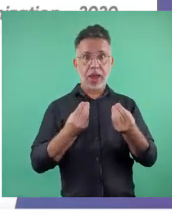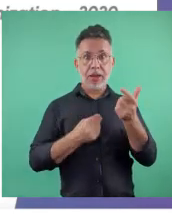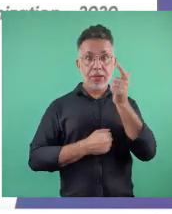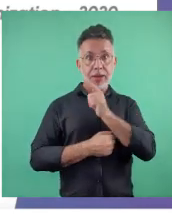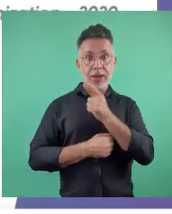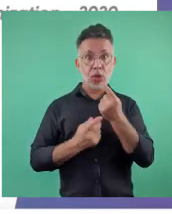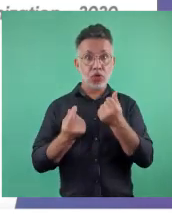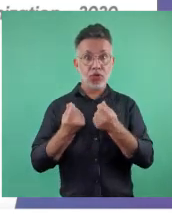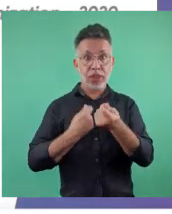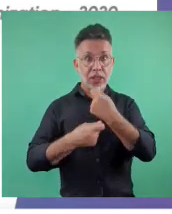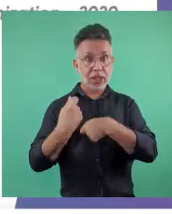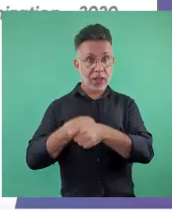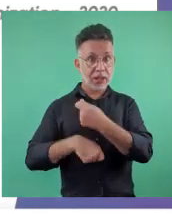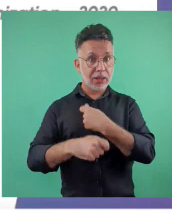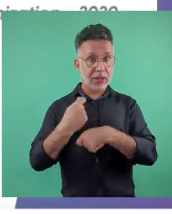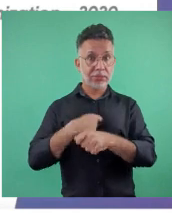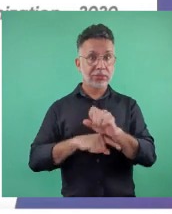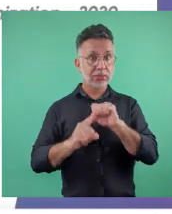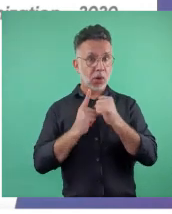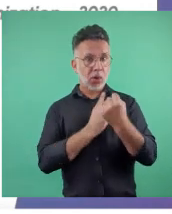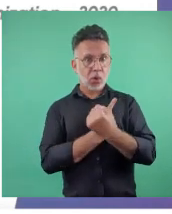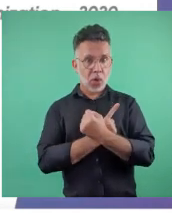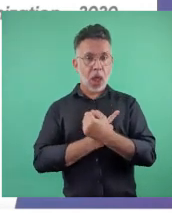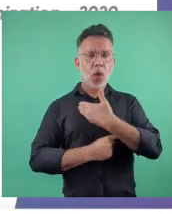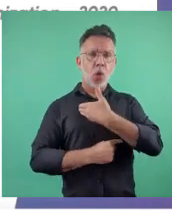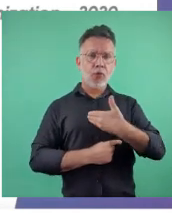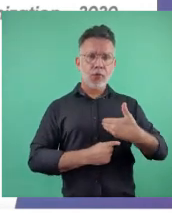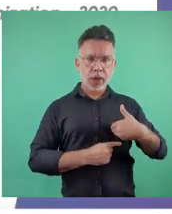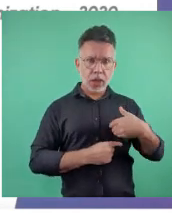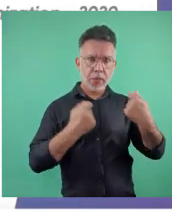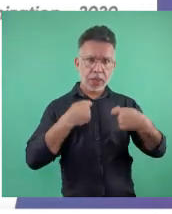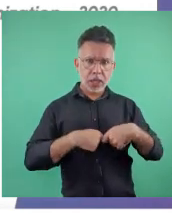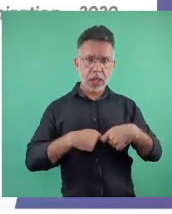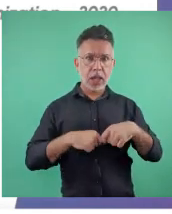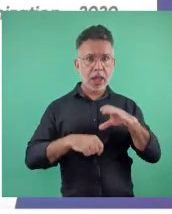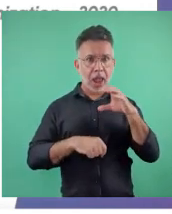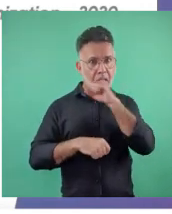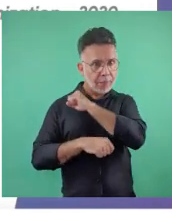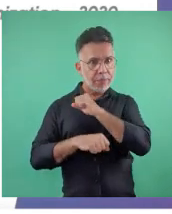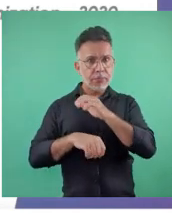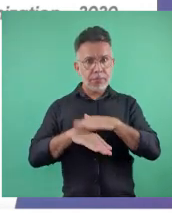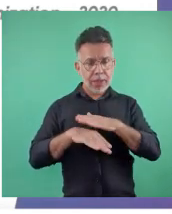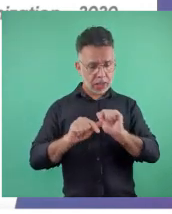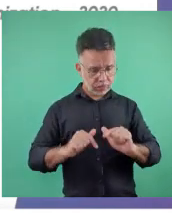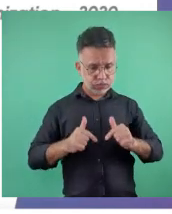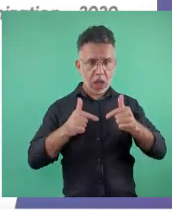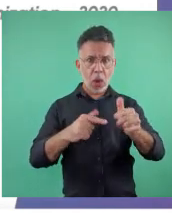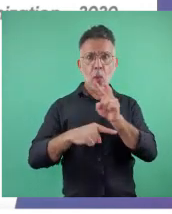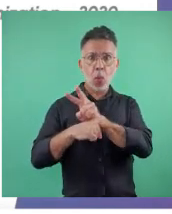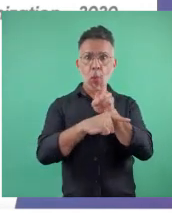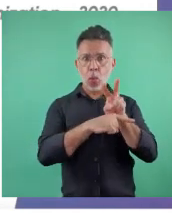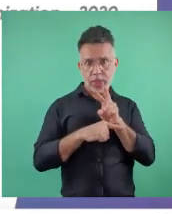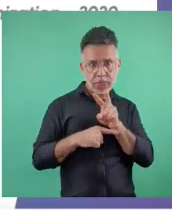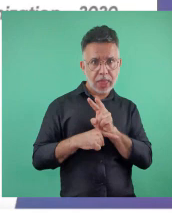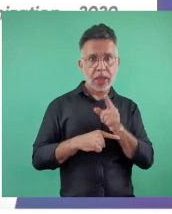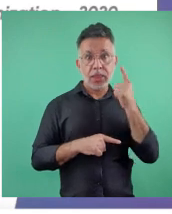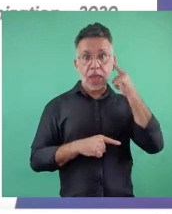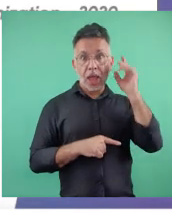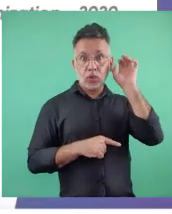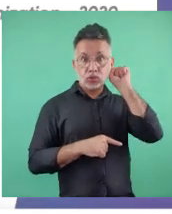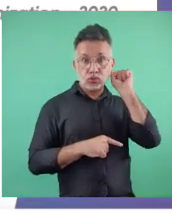ganhos financeiros para a sociedade. Governos precisam cada vez mais agir para integrar o cuidado